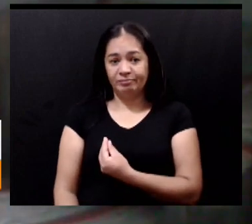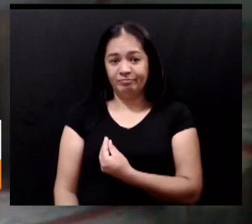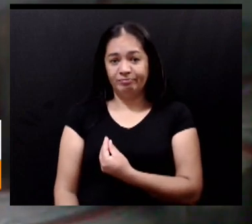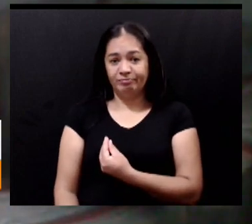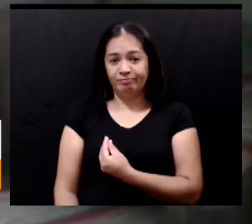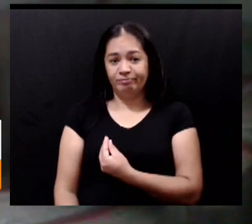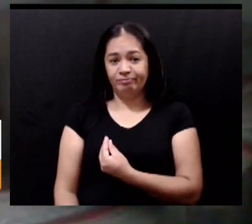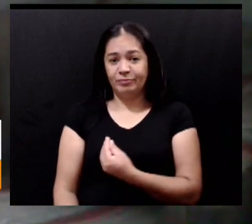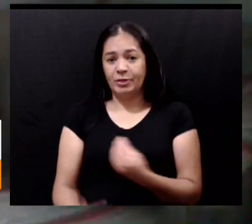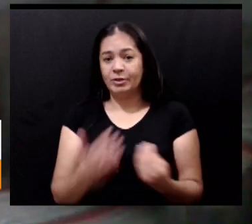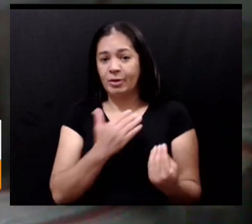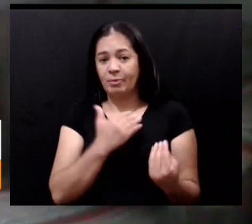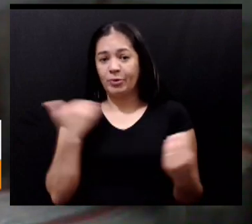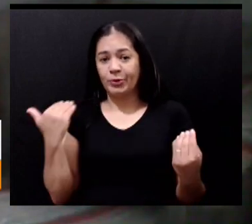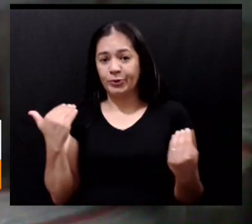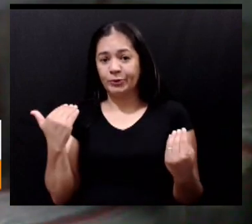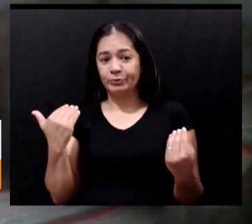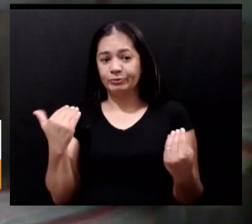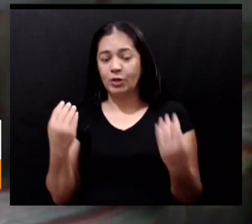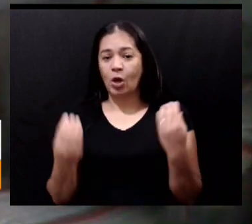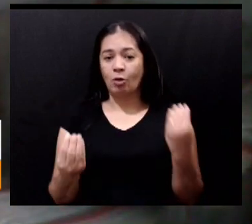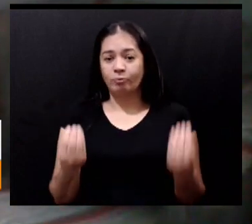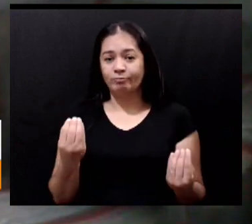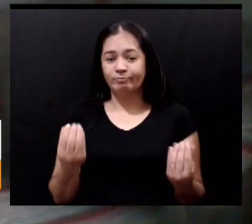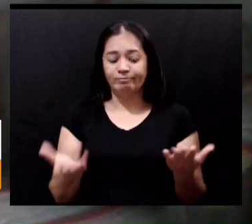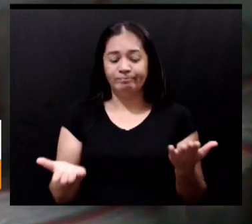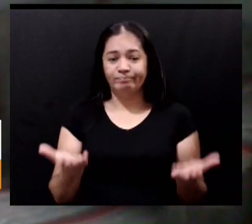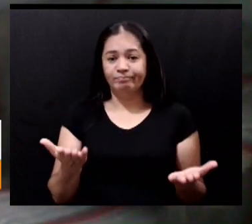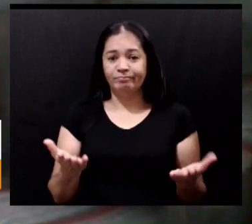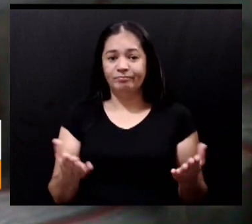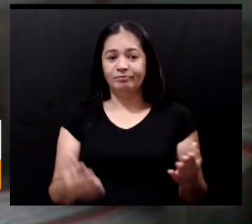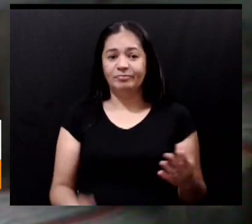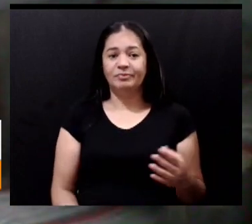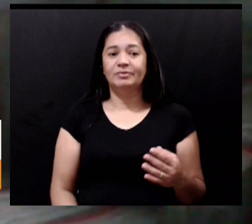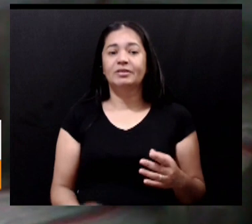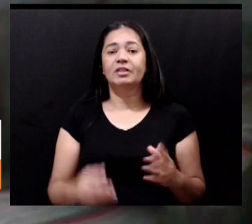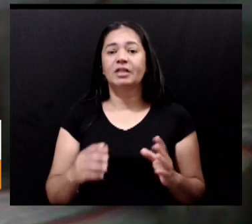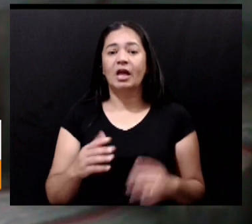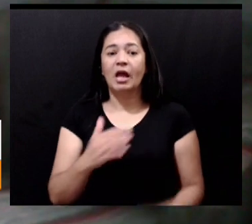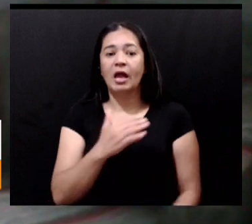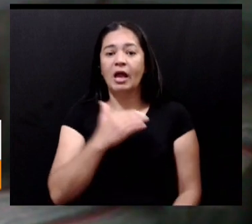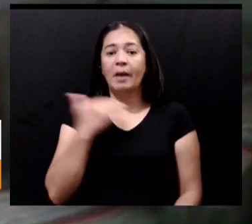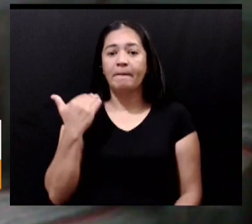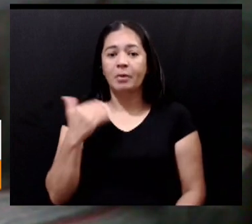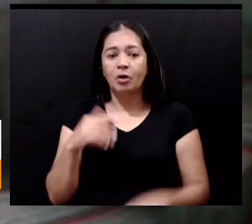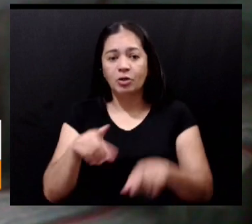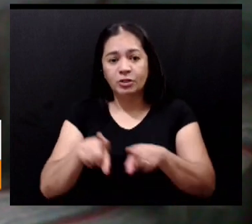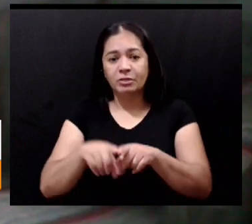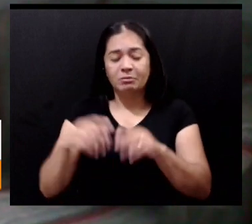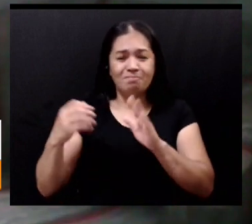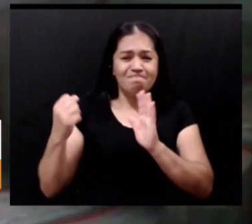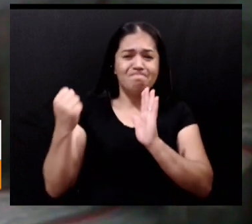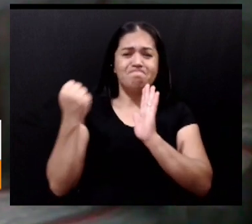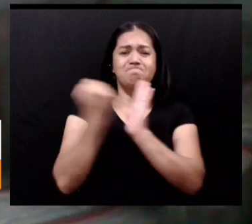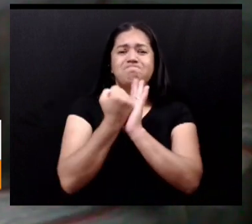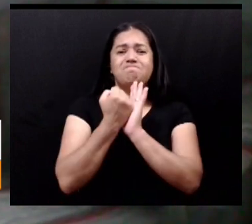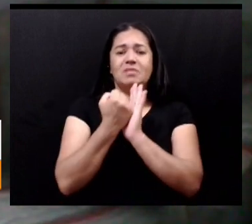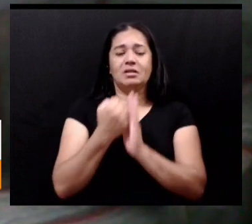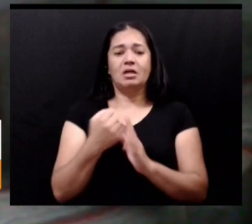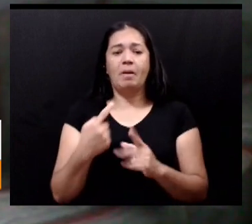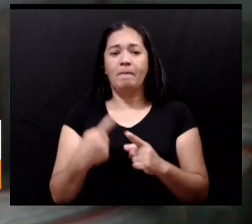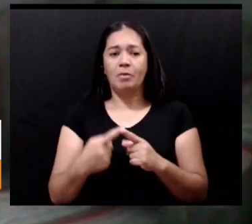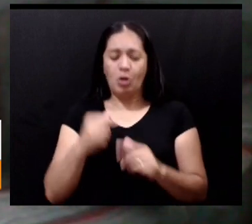morte. Como a Júlia falou, né? A morte de alguém nos impacta porque muda, inclusive, a